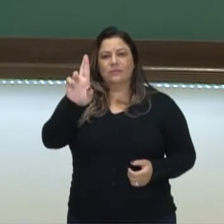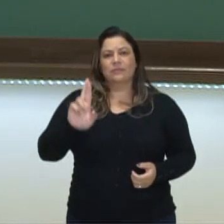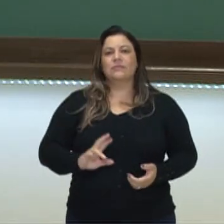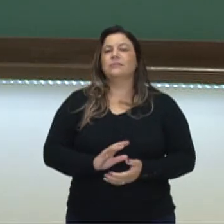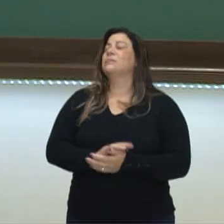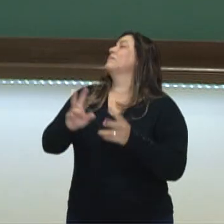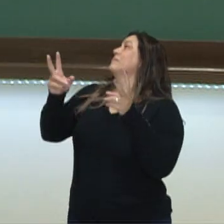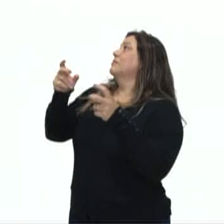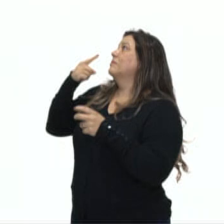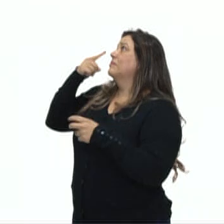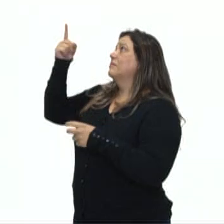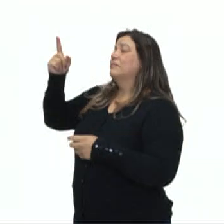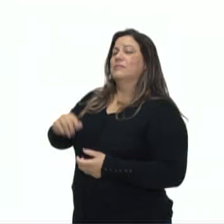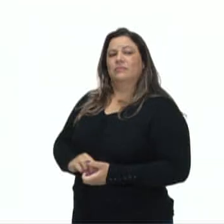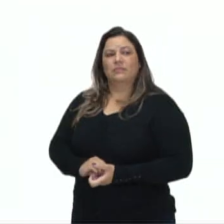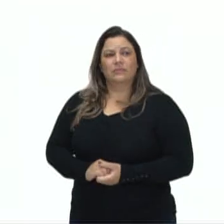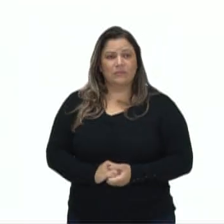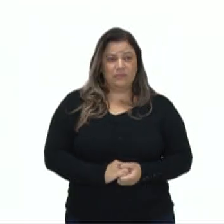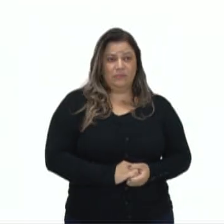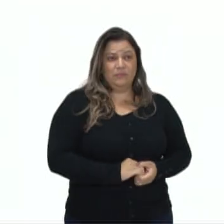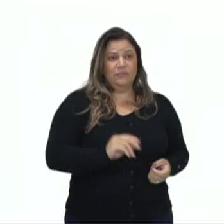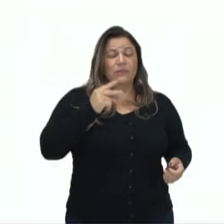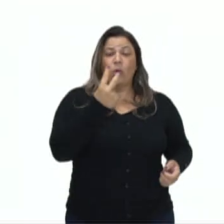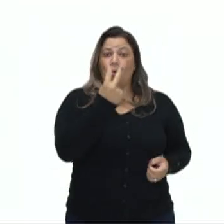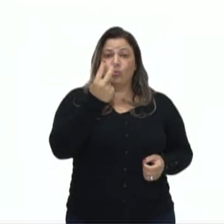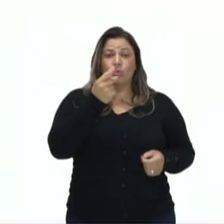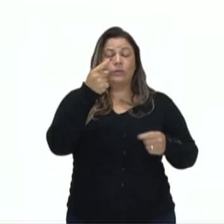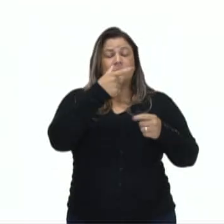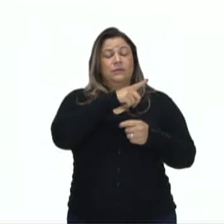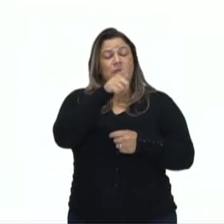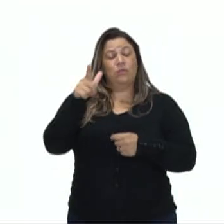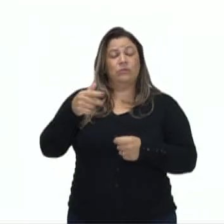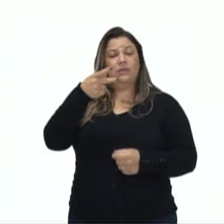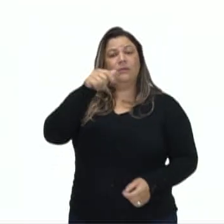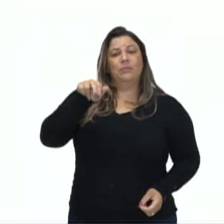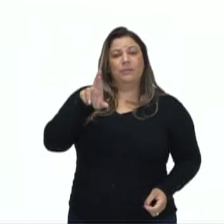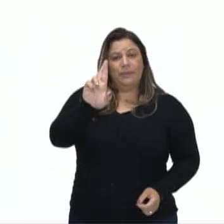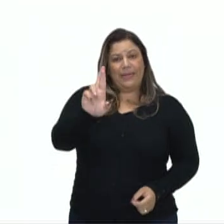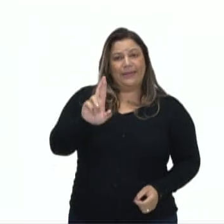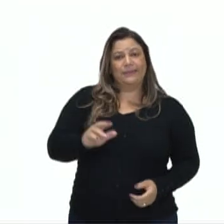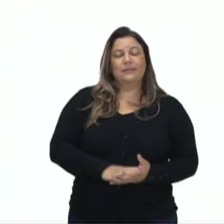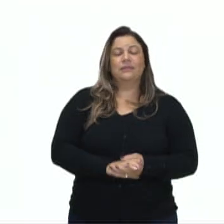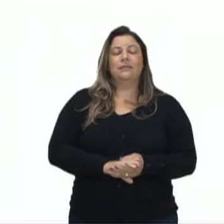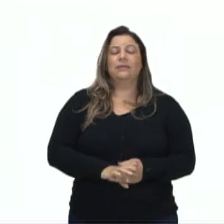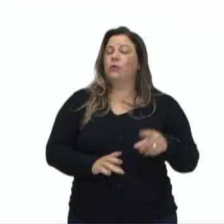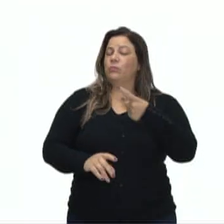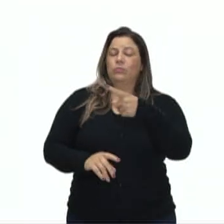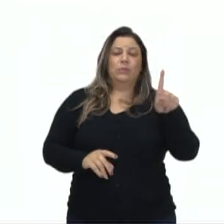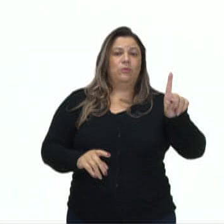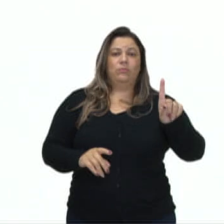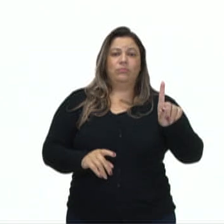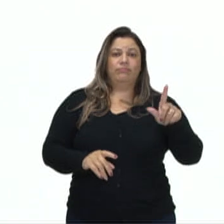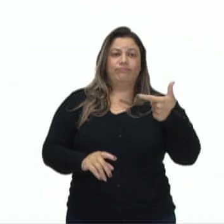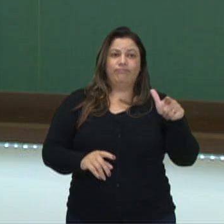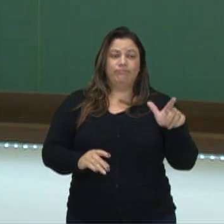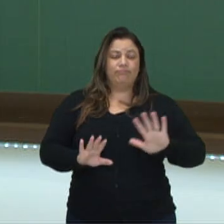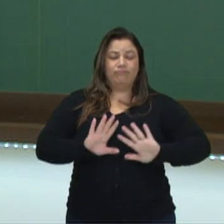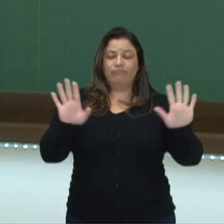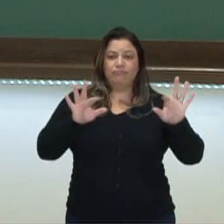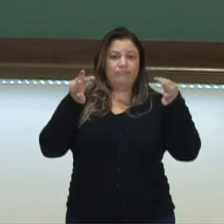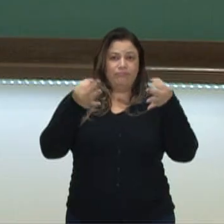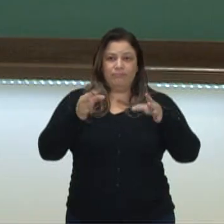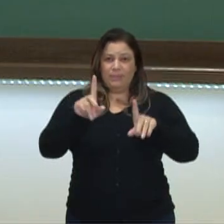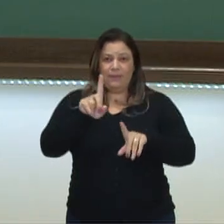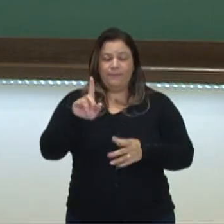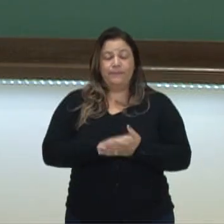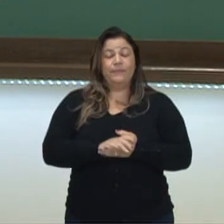notação. Como o fator 2 não apresenta expoente par, 450 não é um número quadrado perfeito. Agora, você